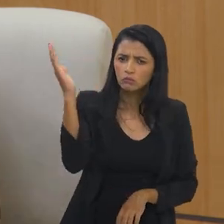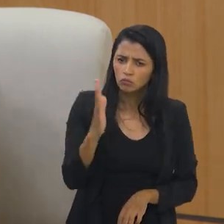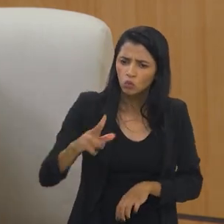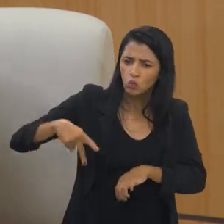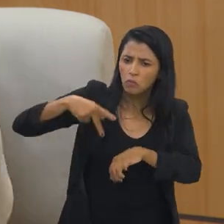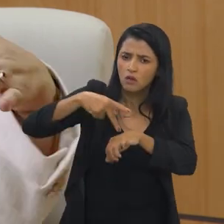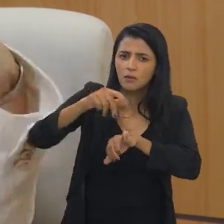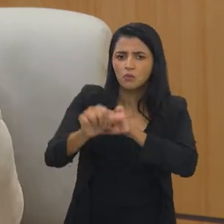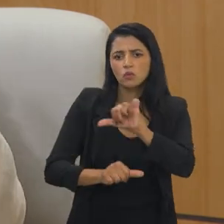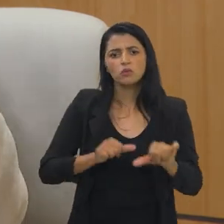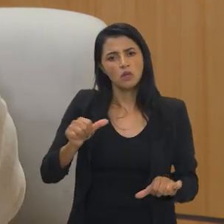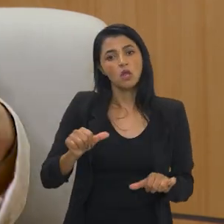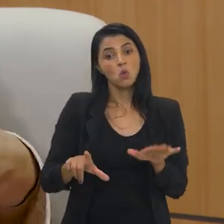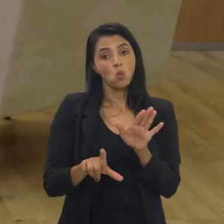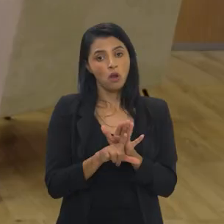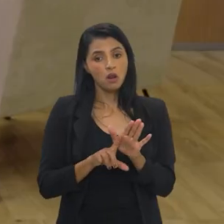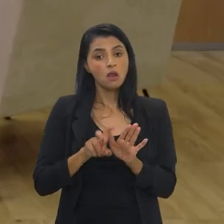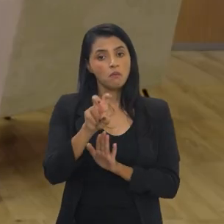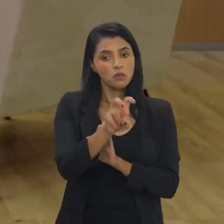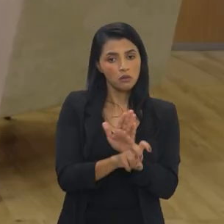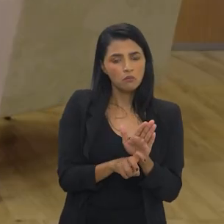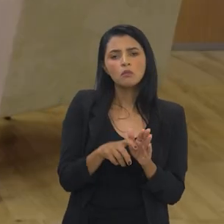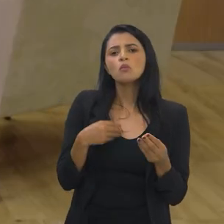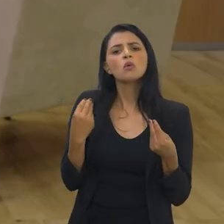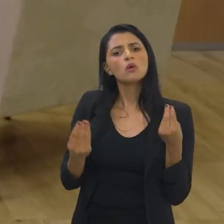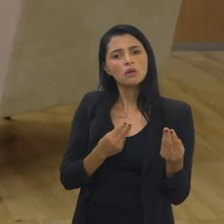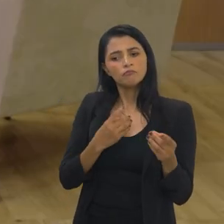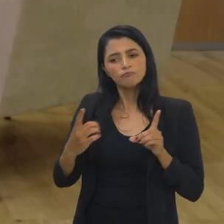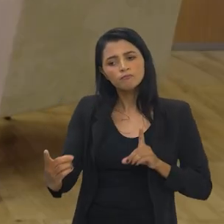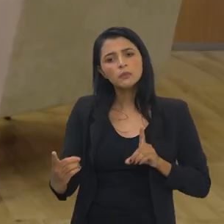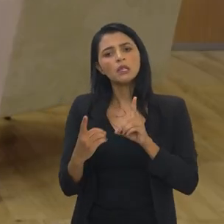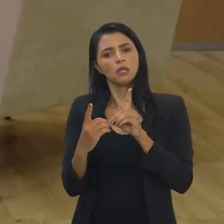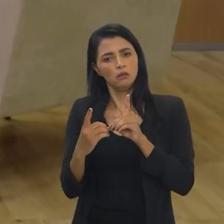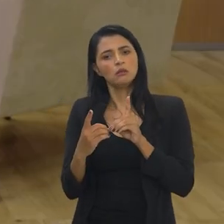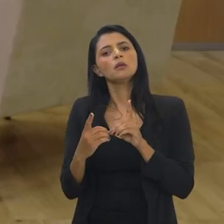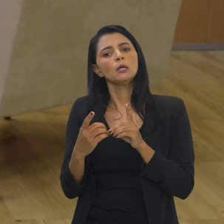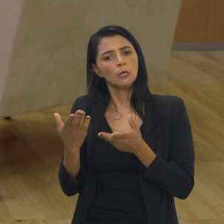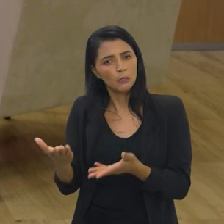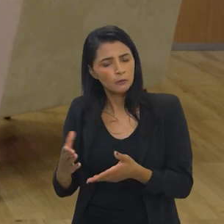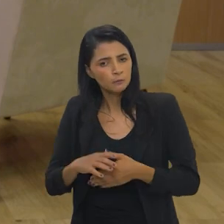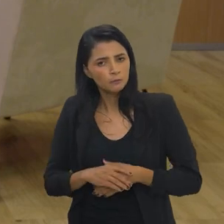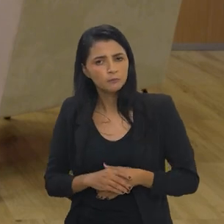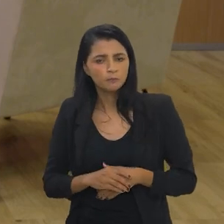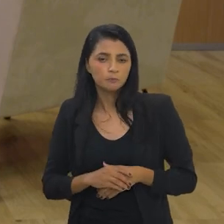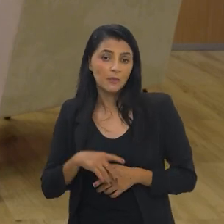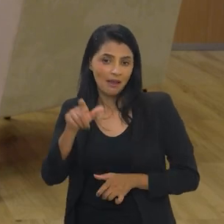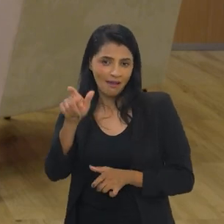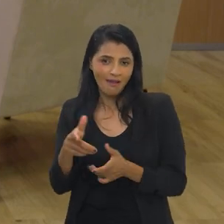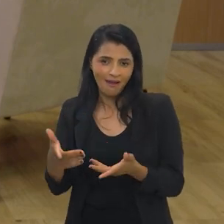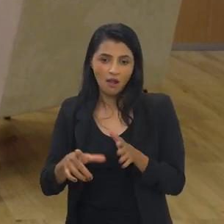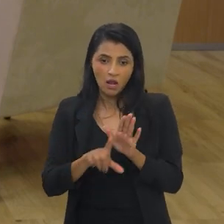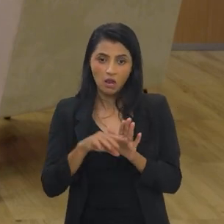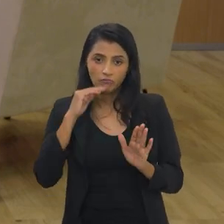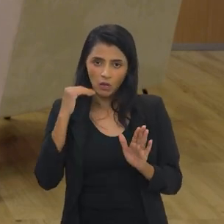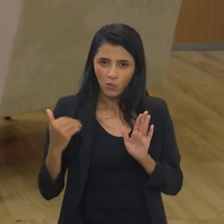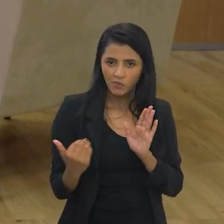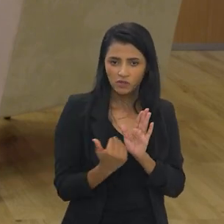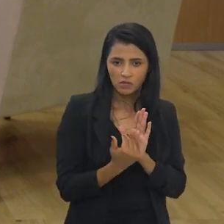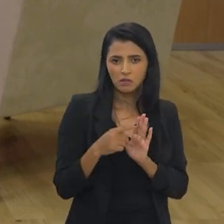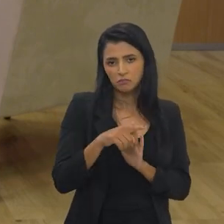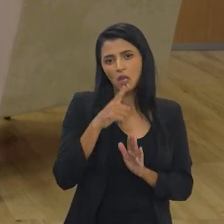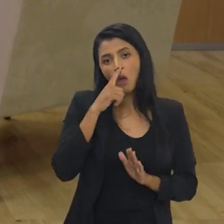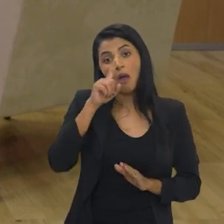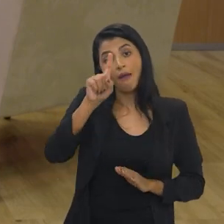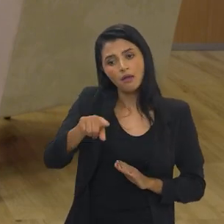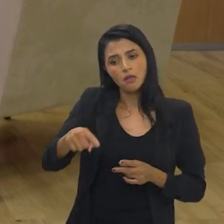brasileiro é alterado com a Lei Maria da Penha para poder atender né é a